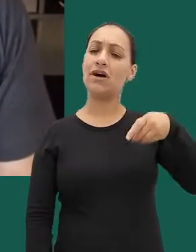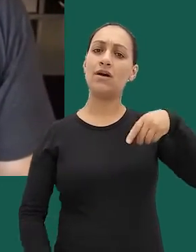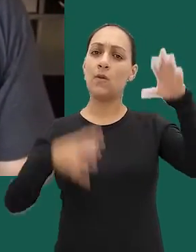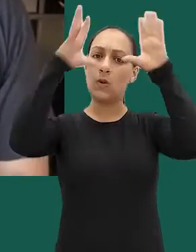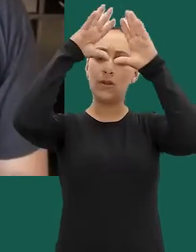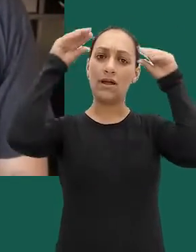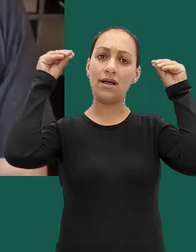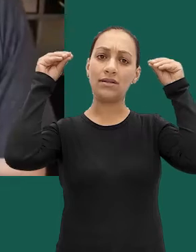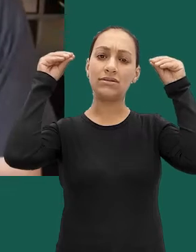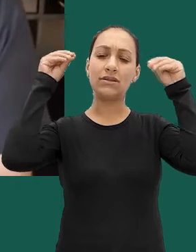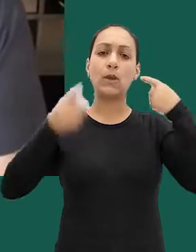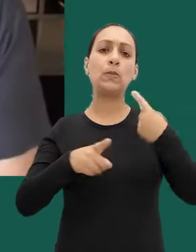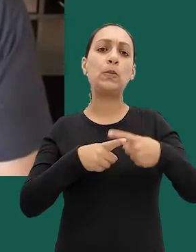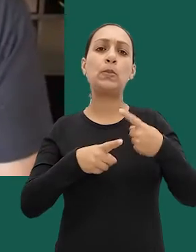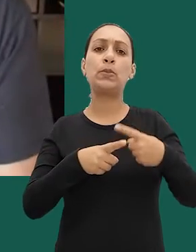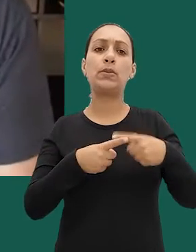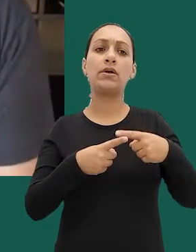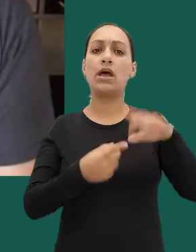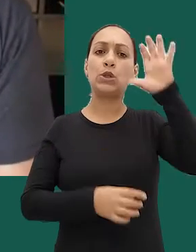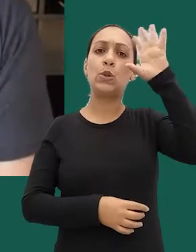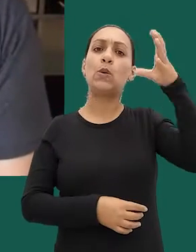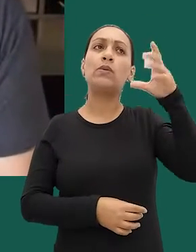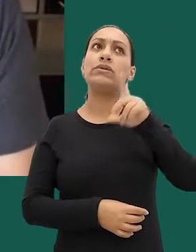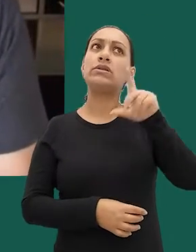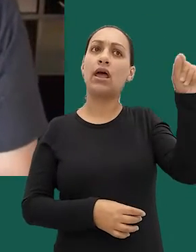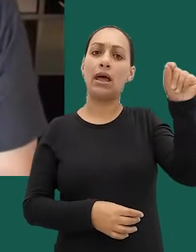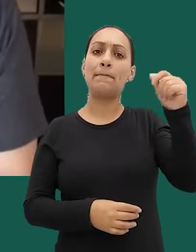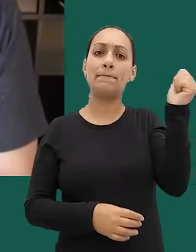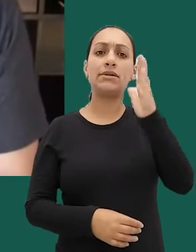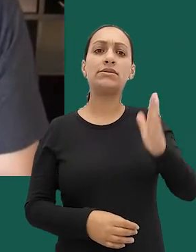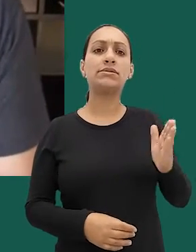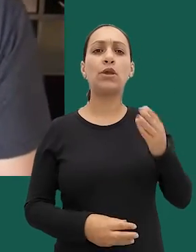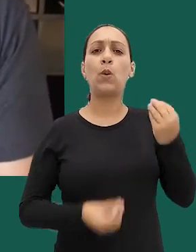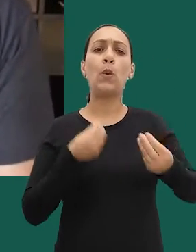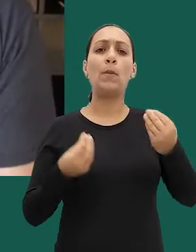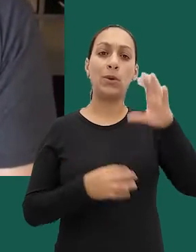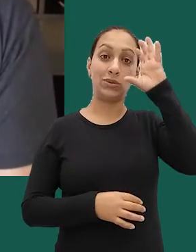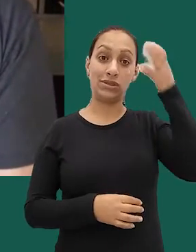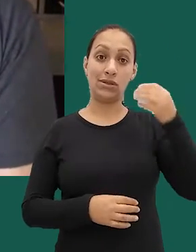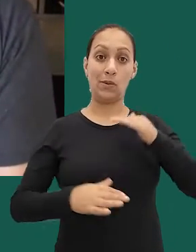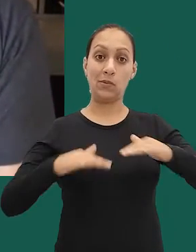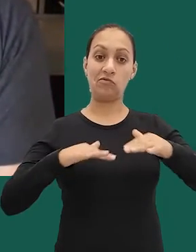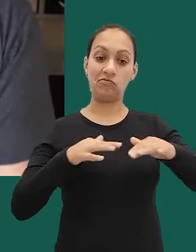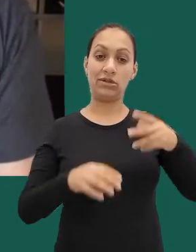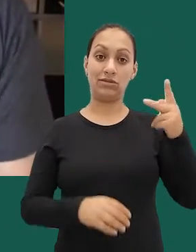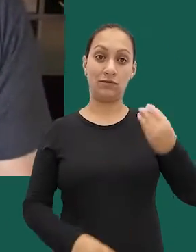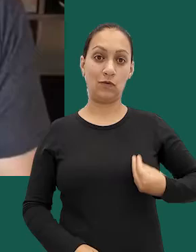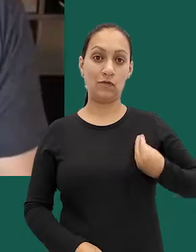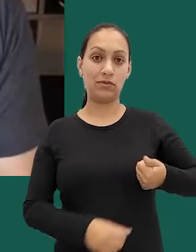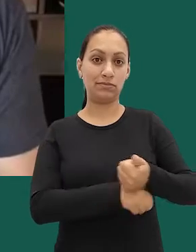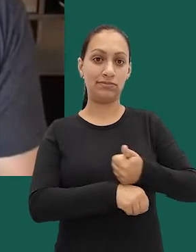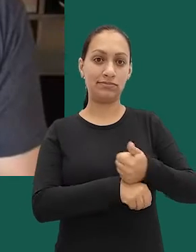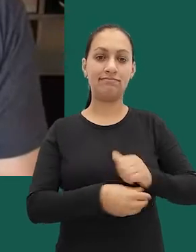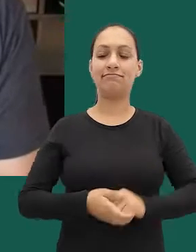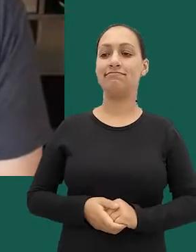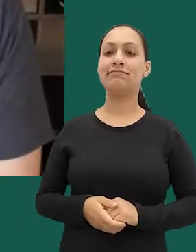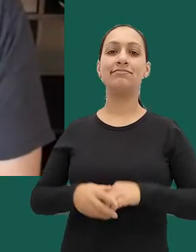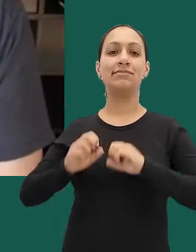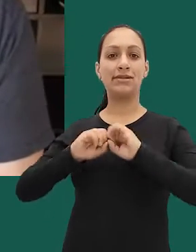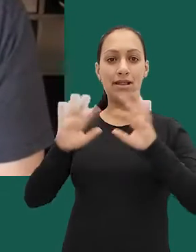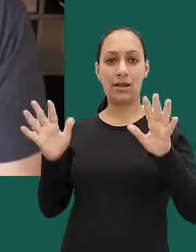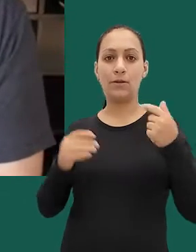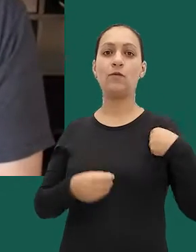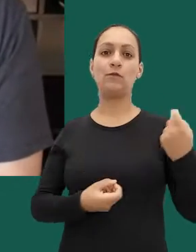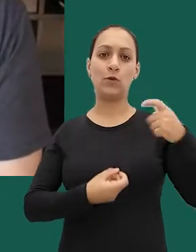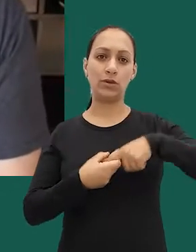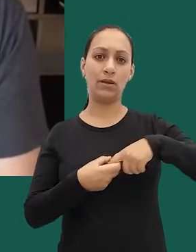Holanda? E por que decidiu sair do Brasil? Como é que se deu esse movimento na tua carreira? Claro. Então,